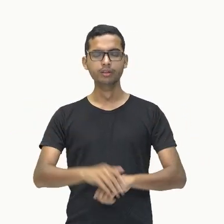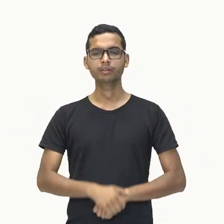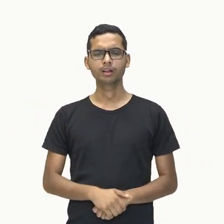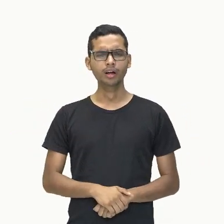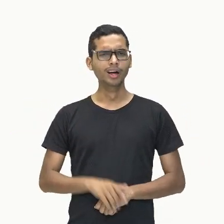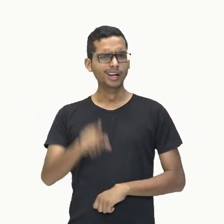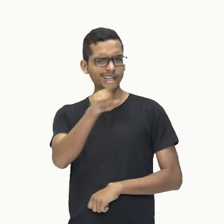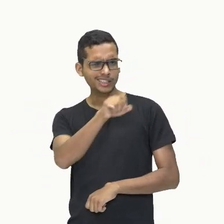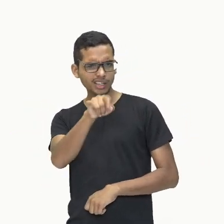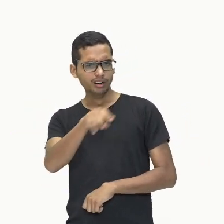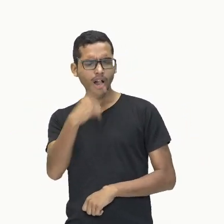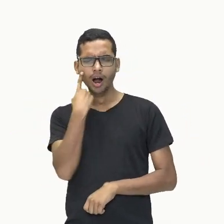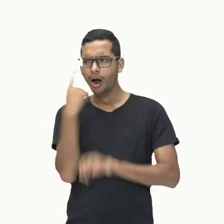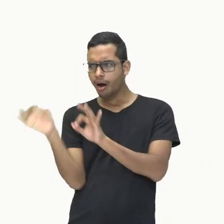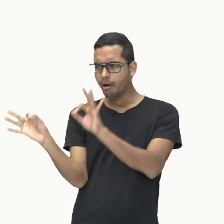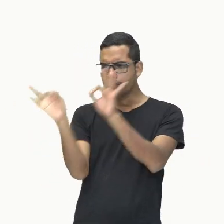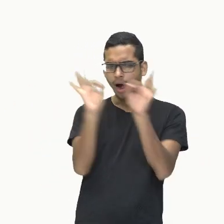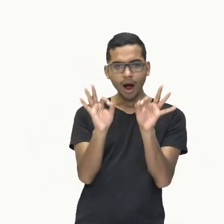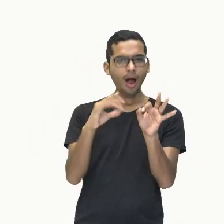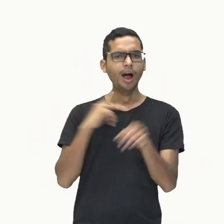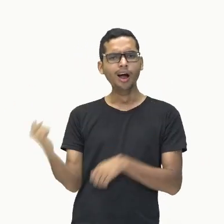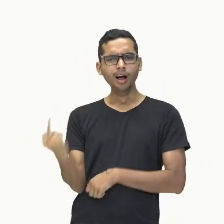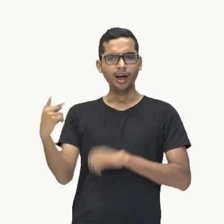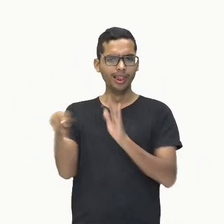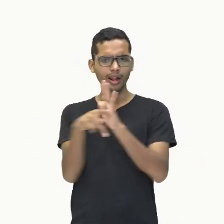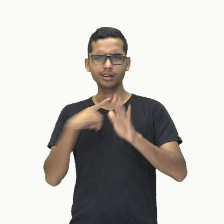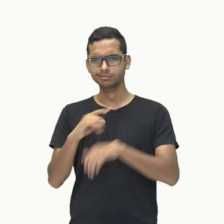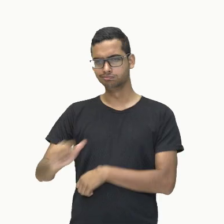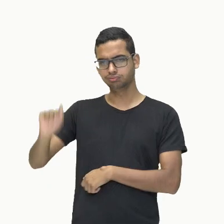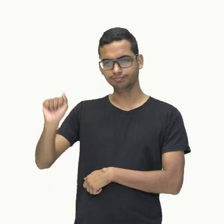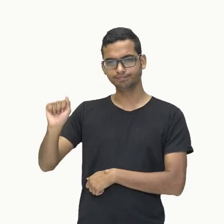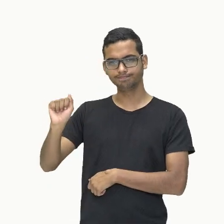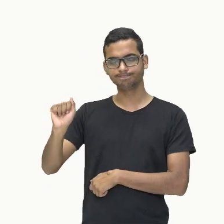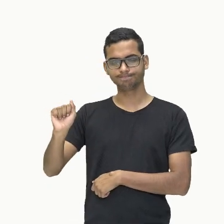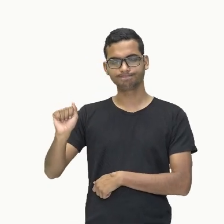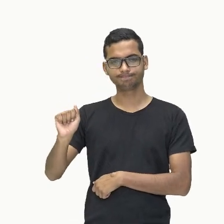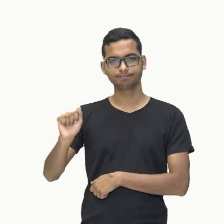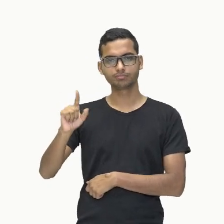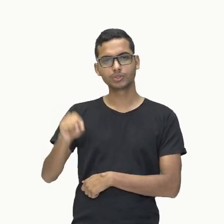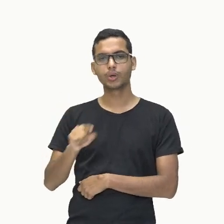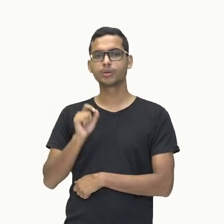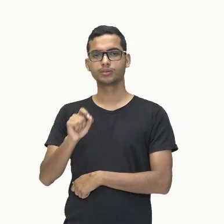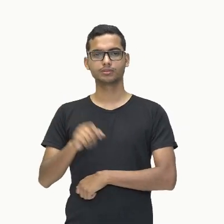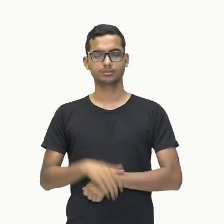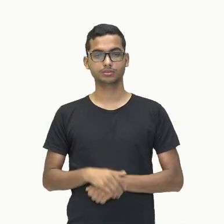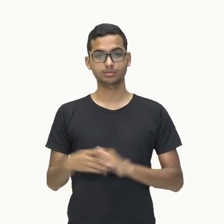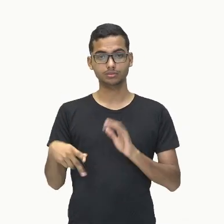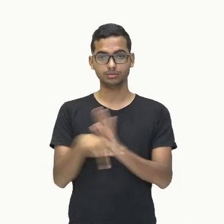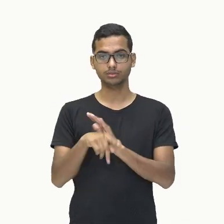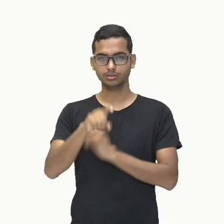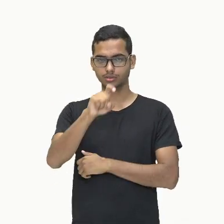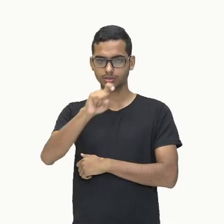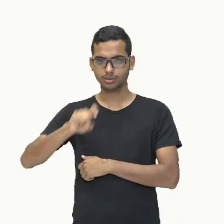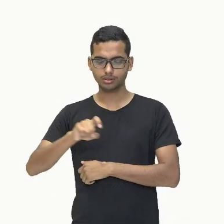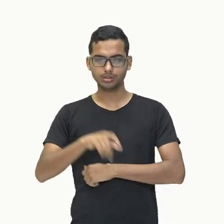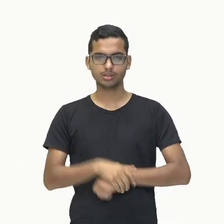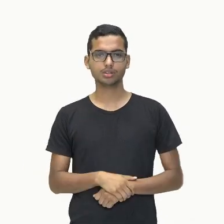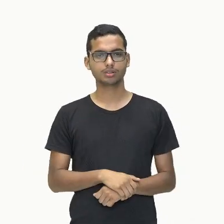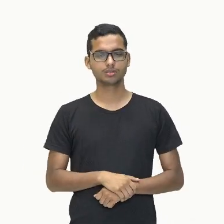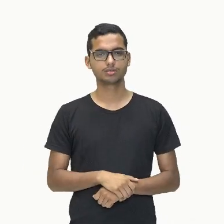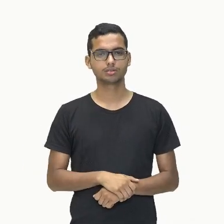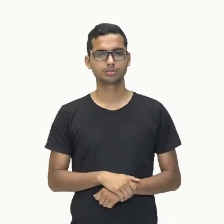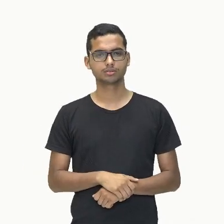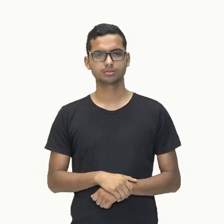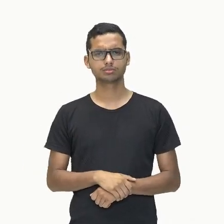você observar, o valor de A é exatamente esse que acompanha o x, tá? Então, quem é que